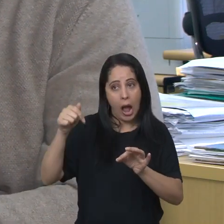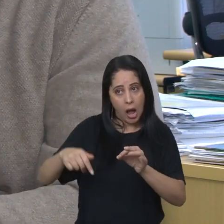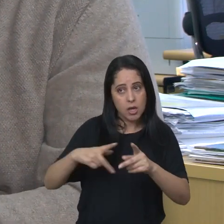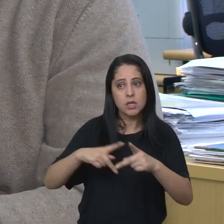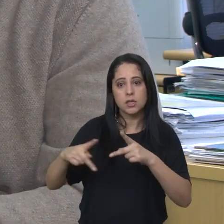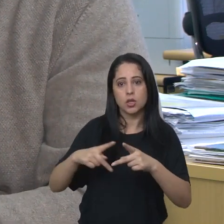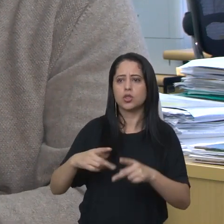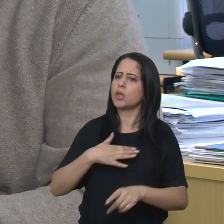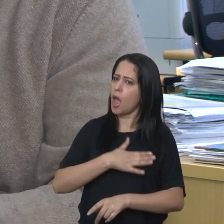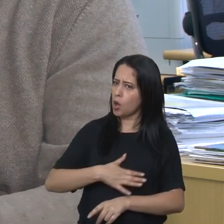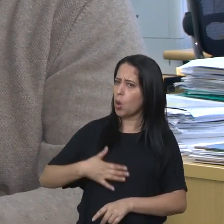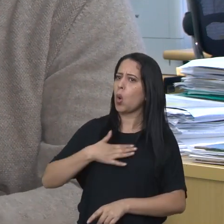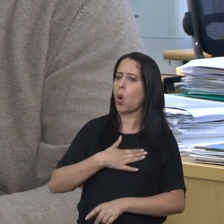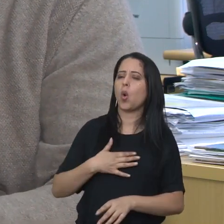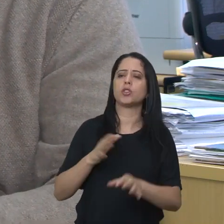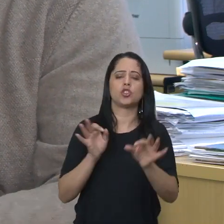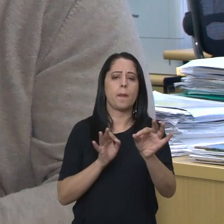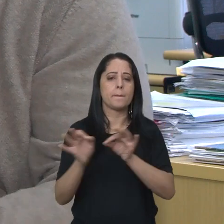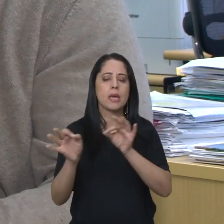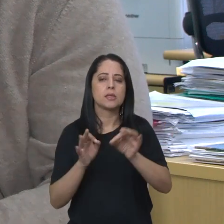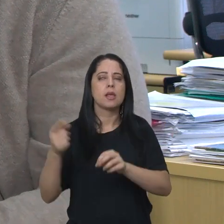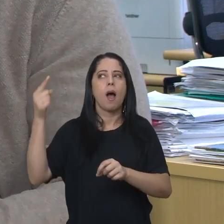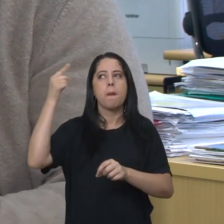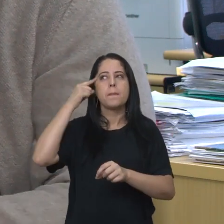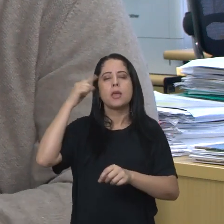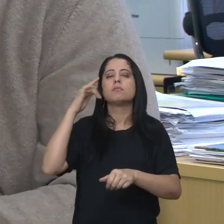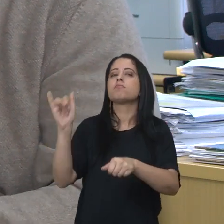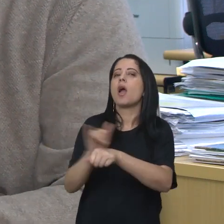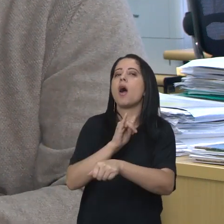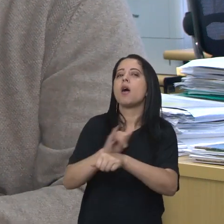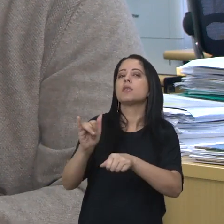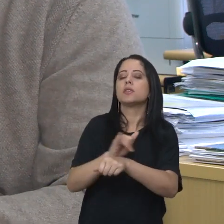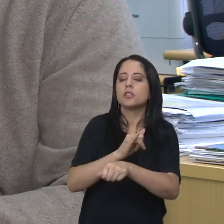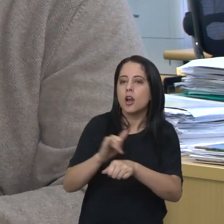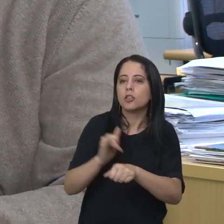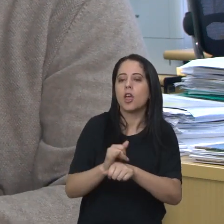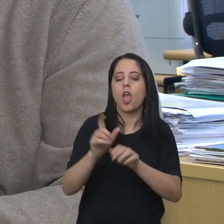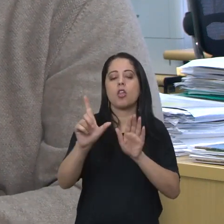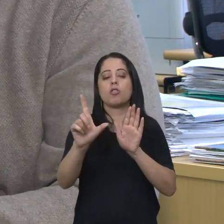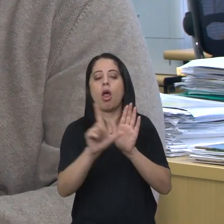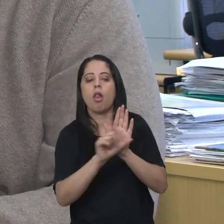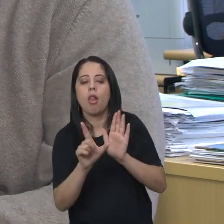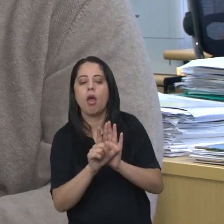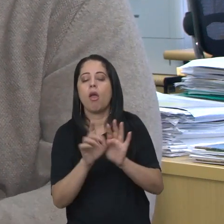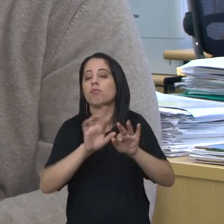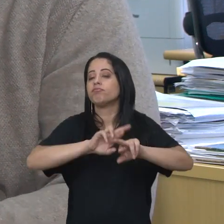e que São José dos Campos gosta muito de fazer, né? Então São José tem